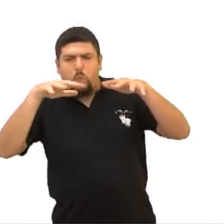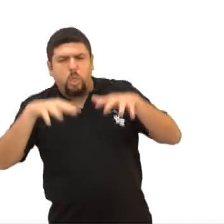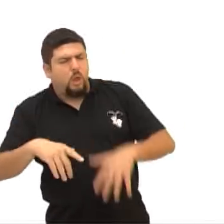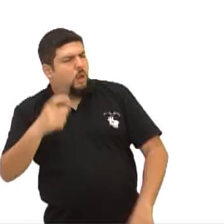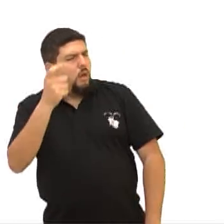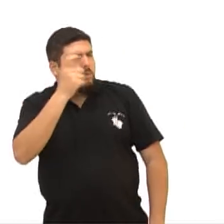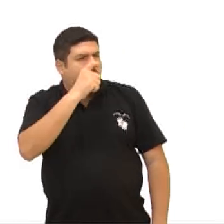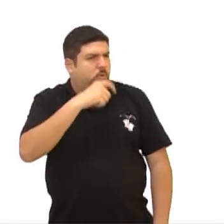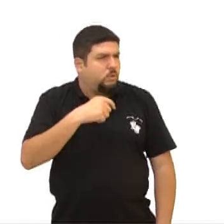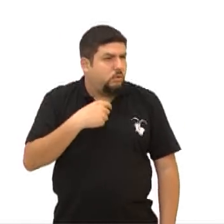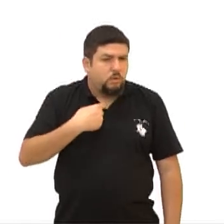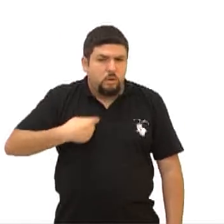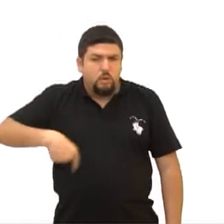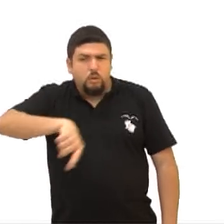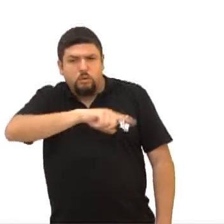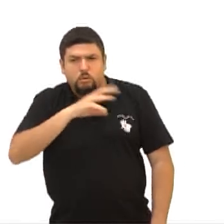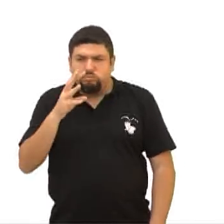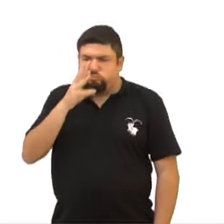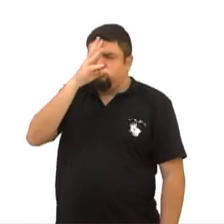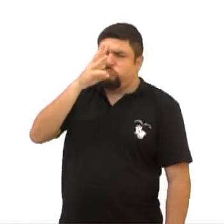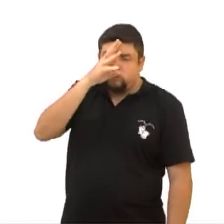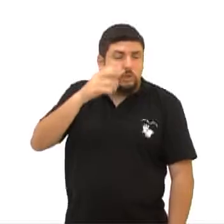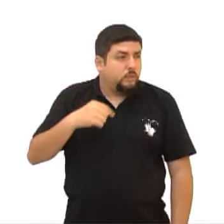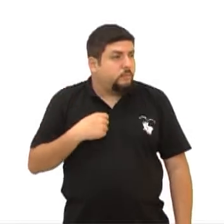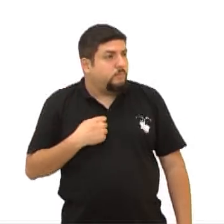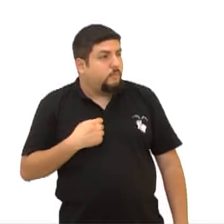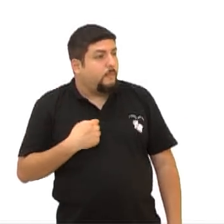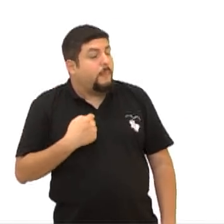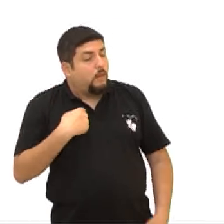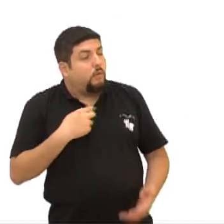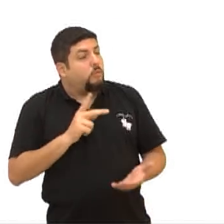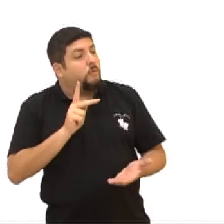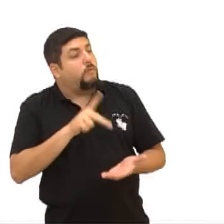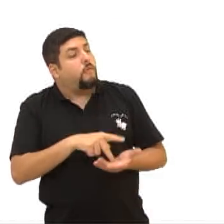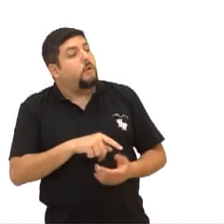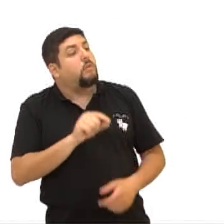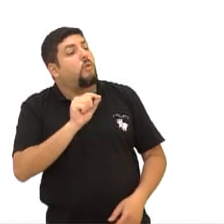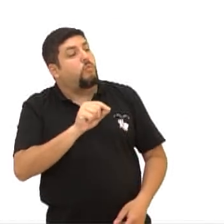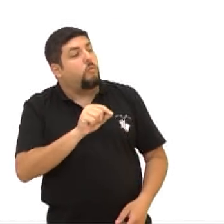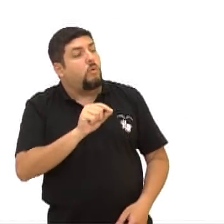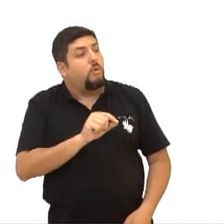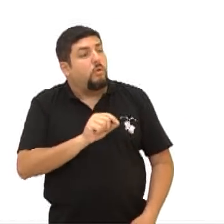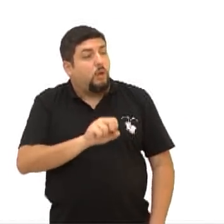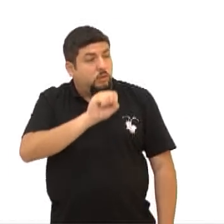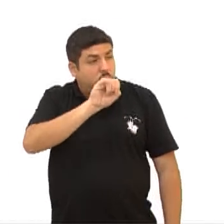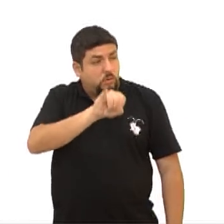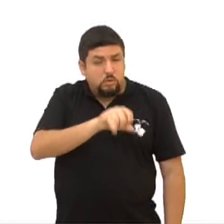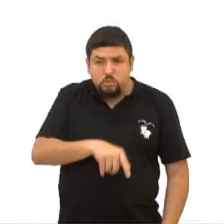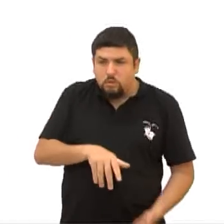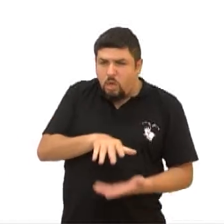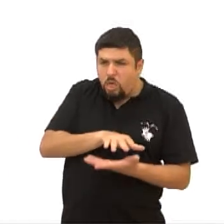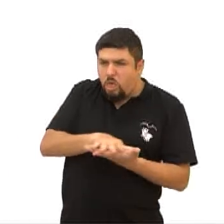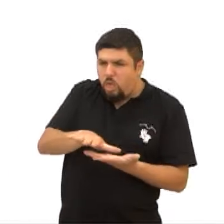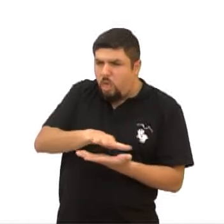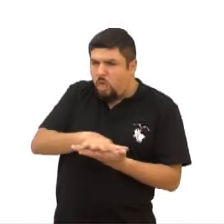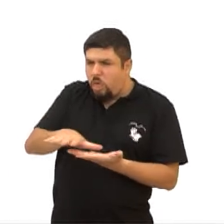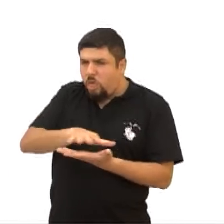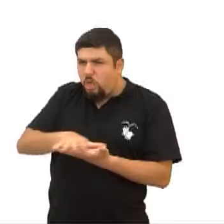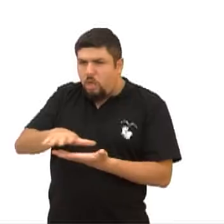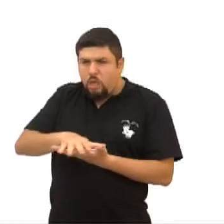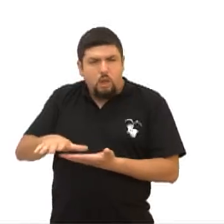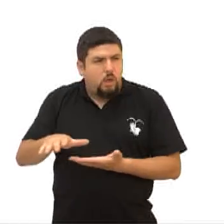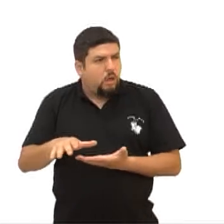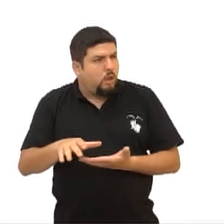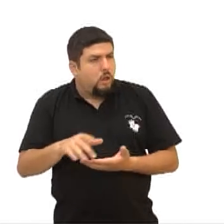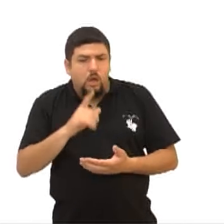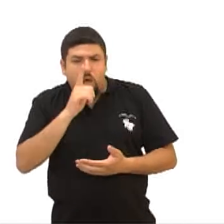cenário criado. Eu sou favorável à aplicação de multa para as pessoas que estejam usando